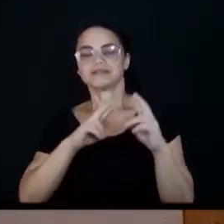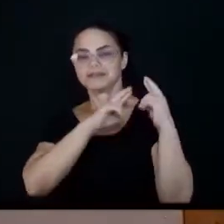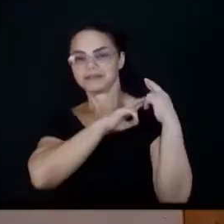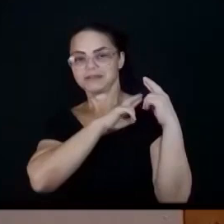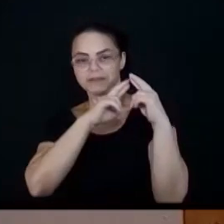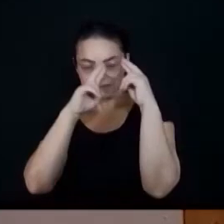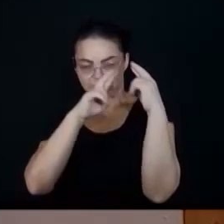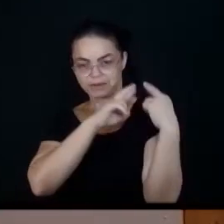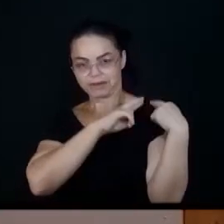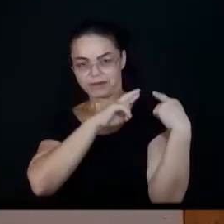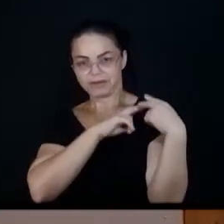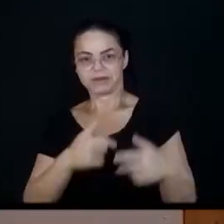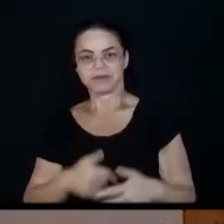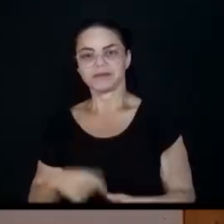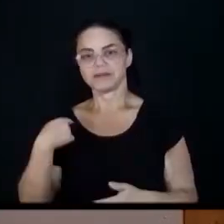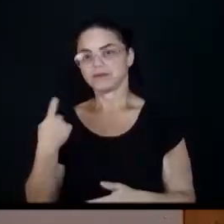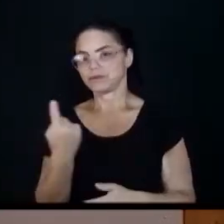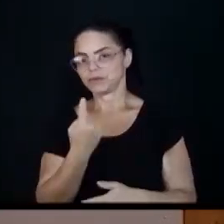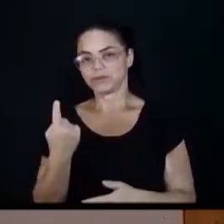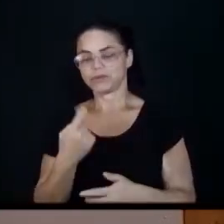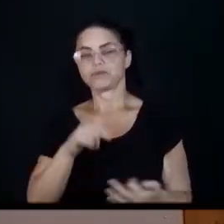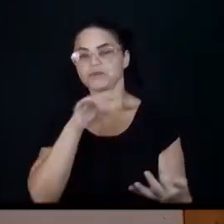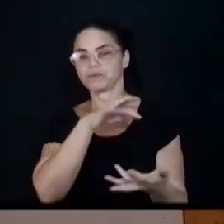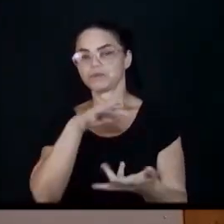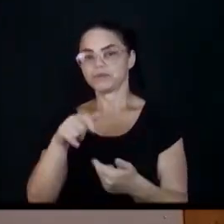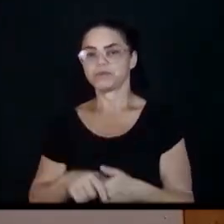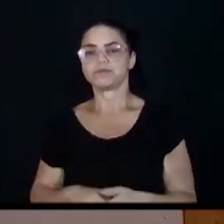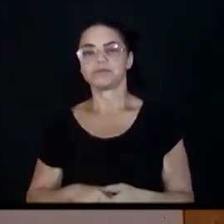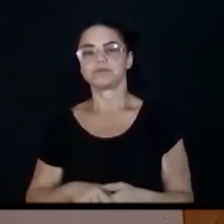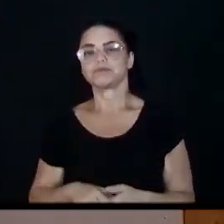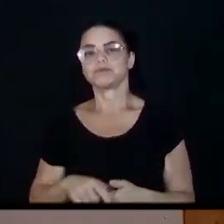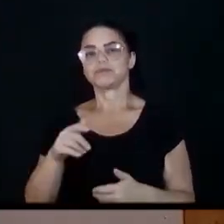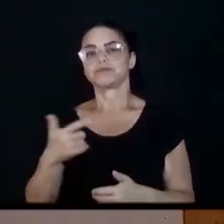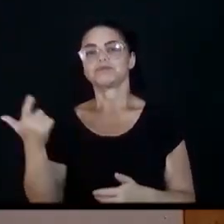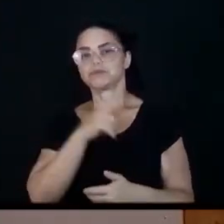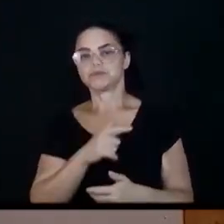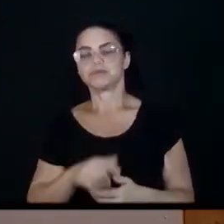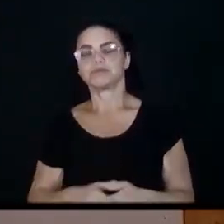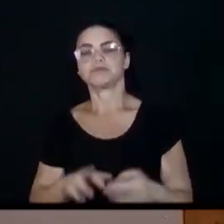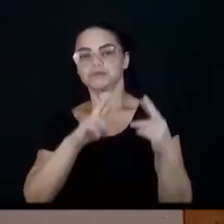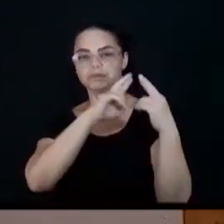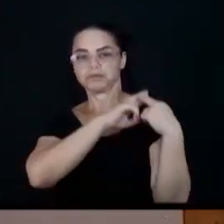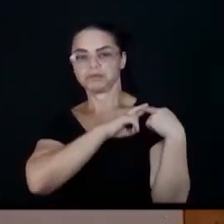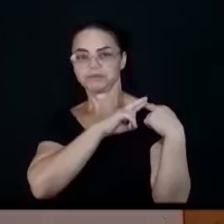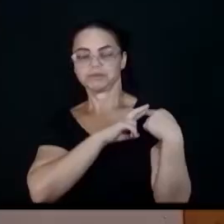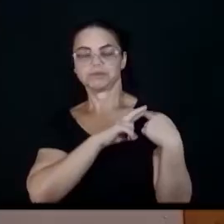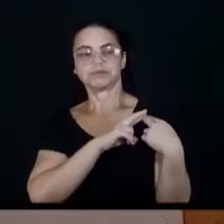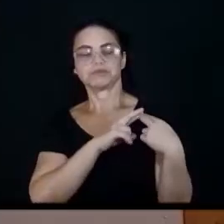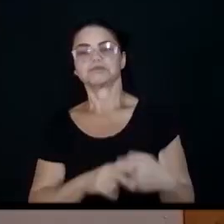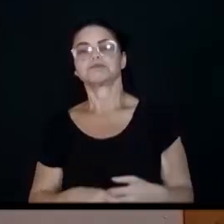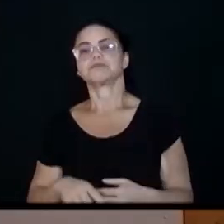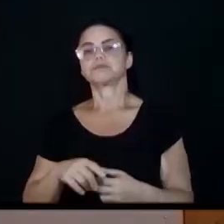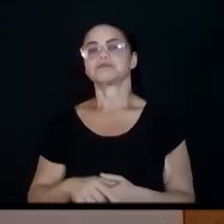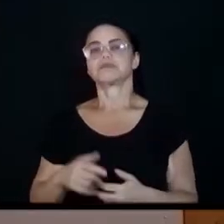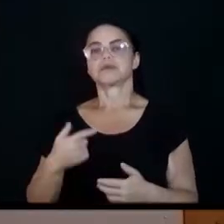está sozinho no mundo, né? E se todo mundo conseguir ser responsável pelo outro, ou ter, né, uma